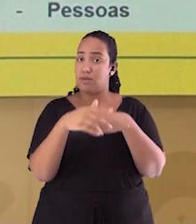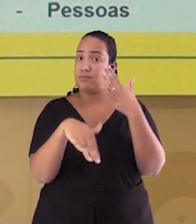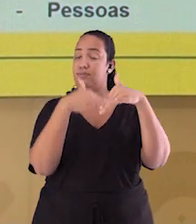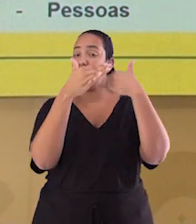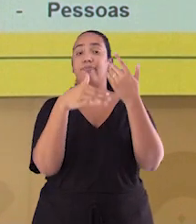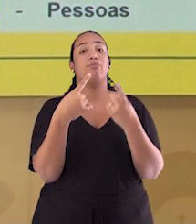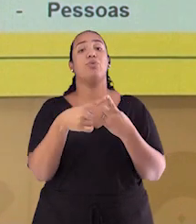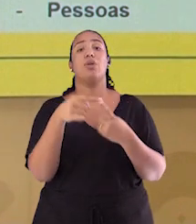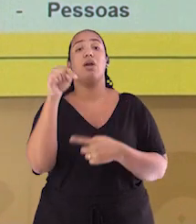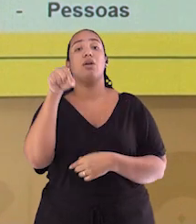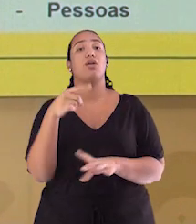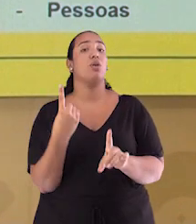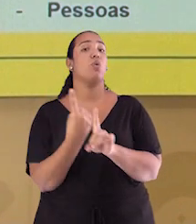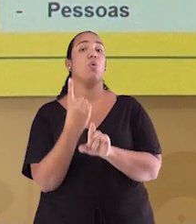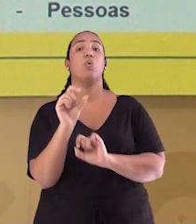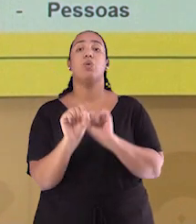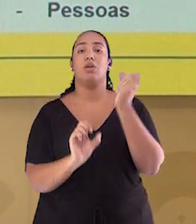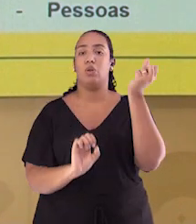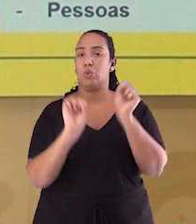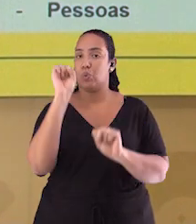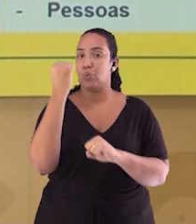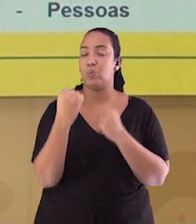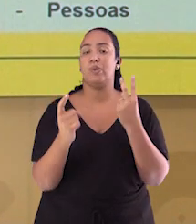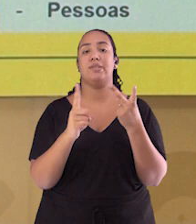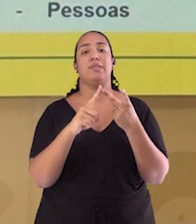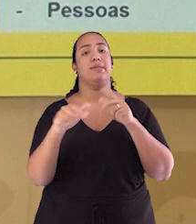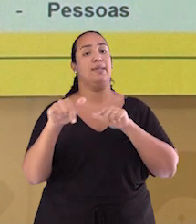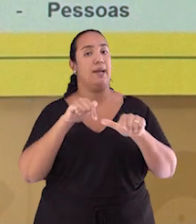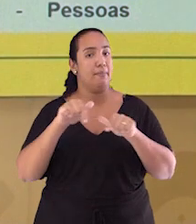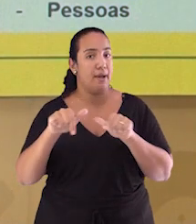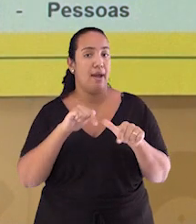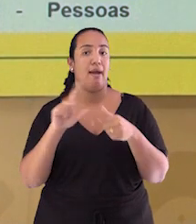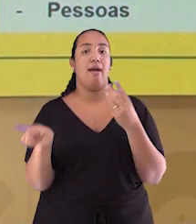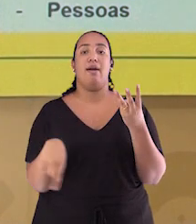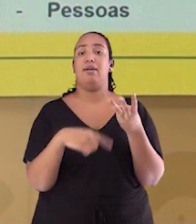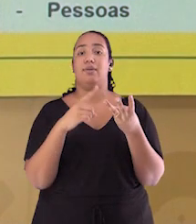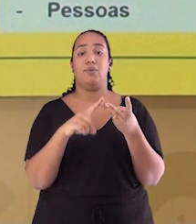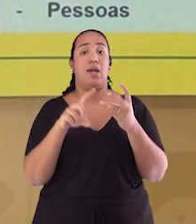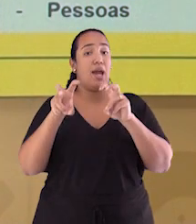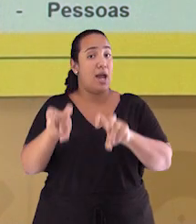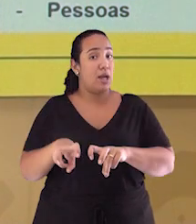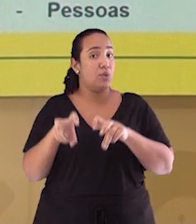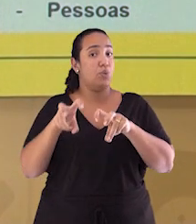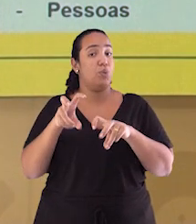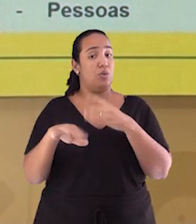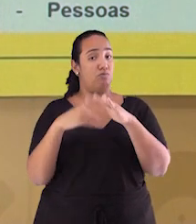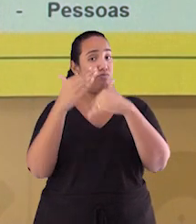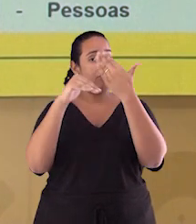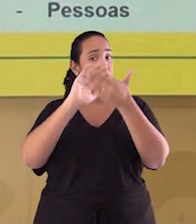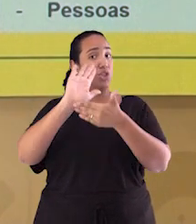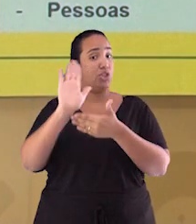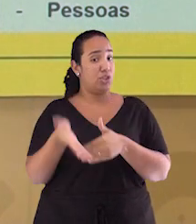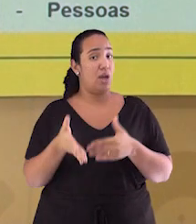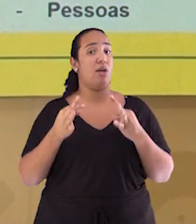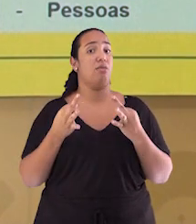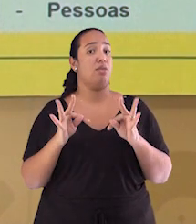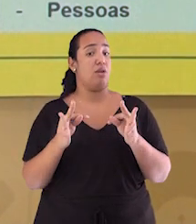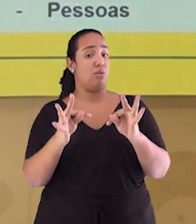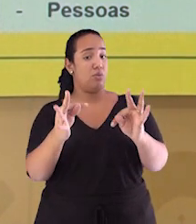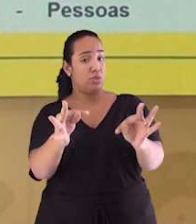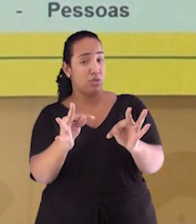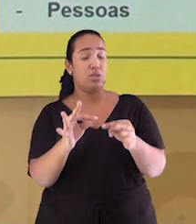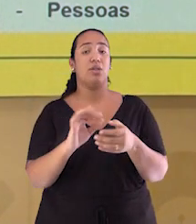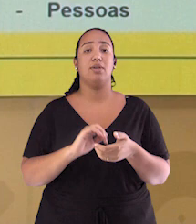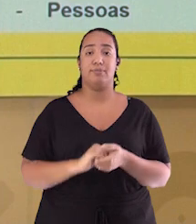maiores indústrias, serviços, trabalho e mão de obra, agricultura mais desenvolvida com tecnologias